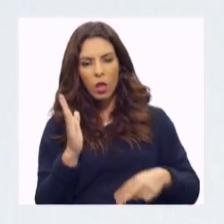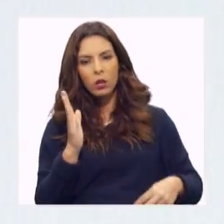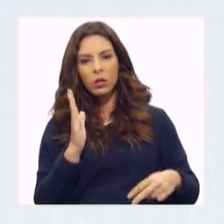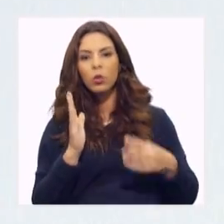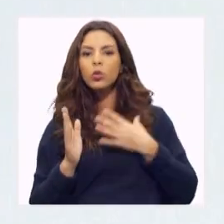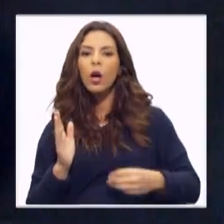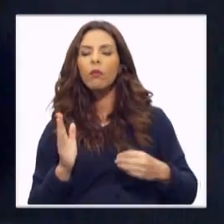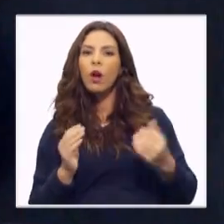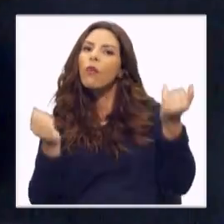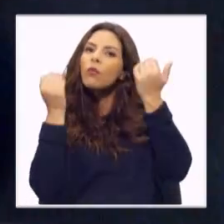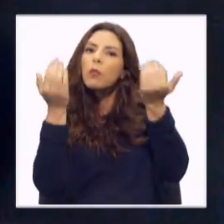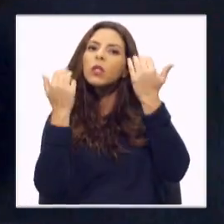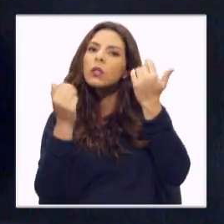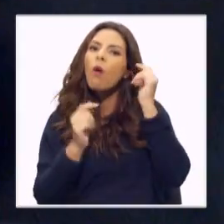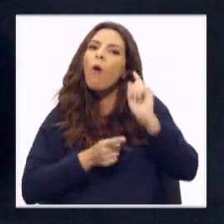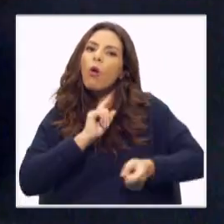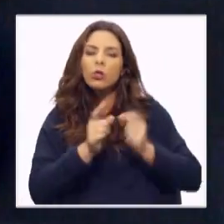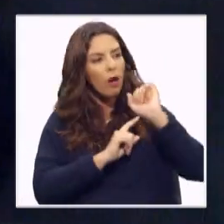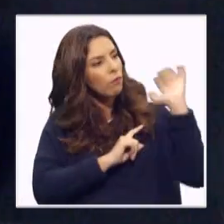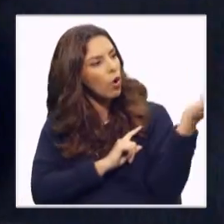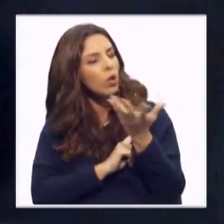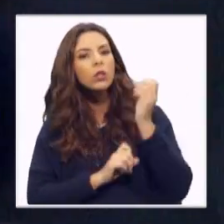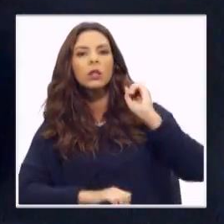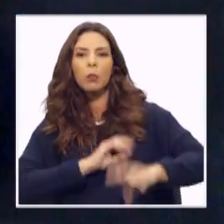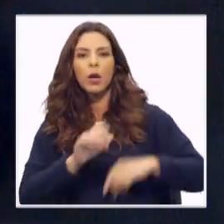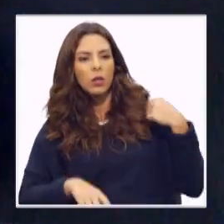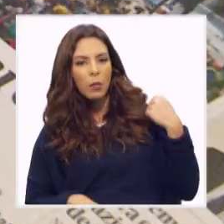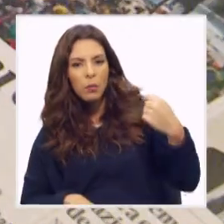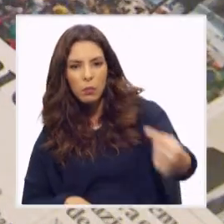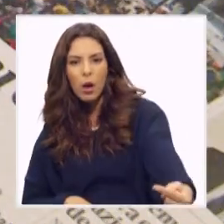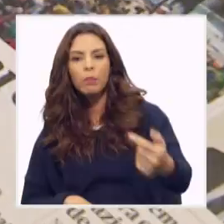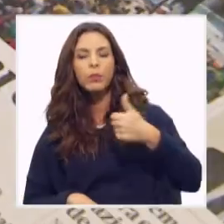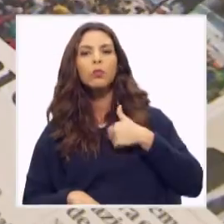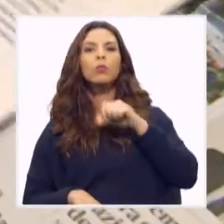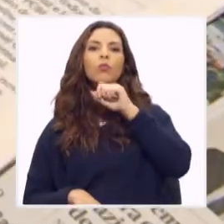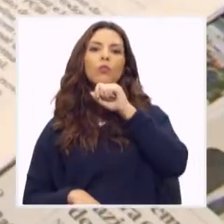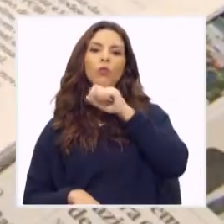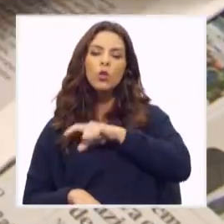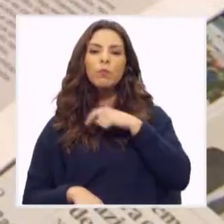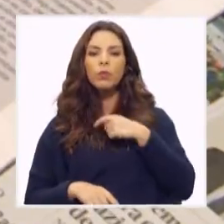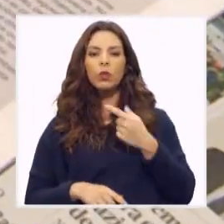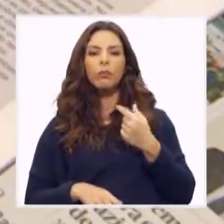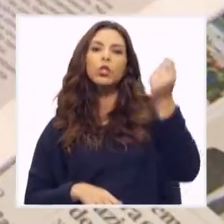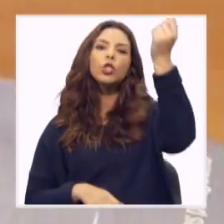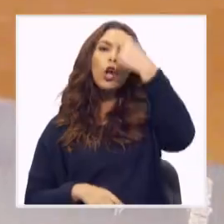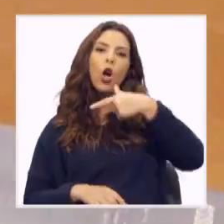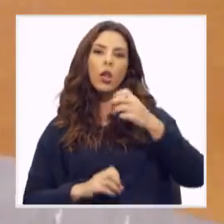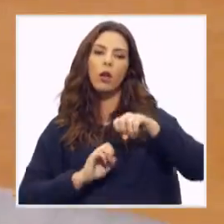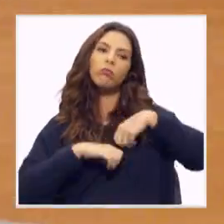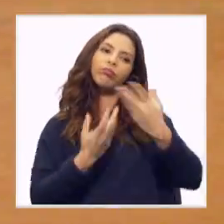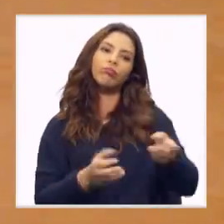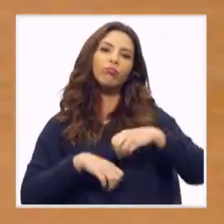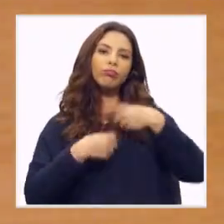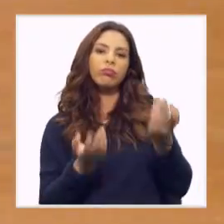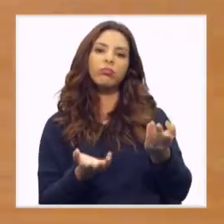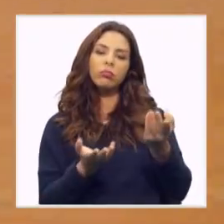ler, porque gostava de estar informado sobre as coisas que aconteciam à minha volta. E depois surgiu-me um gosto natural por contar histórias. E